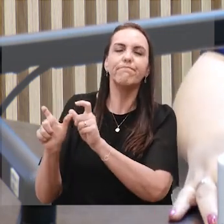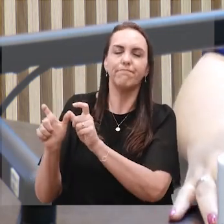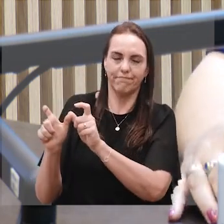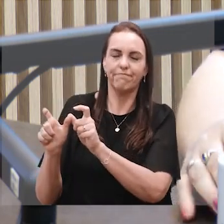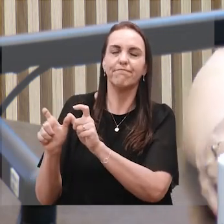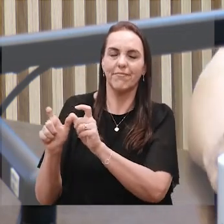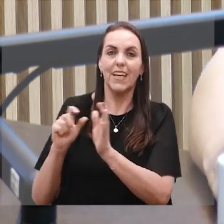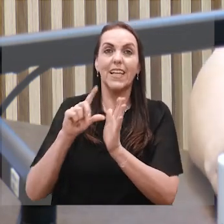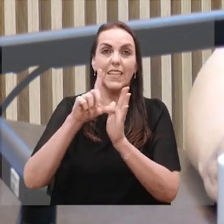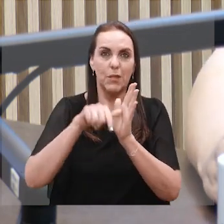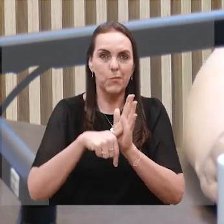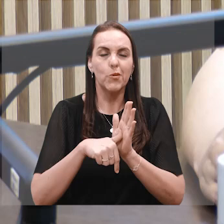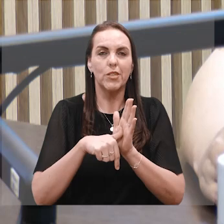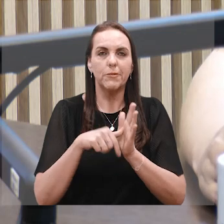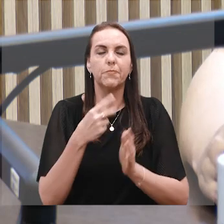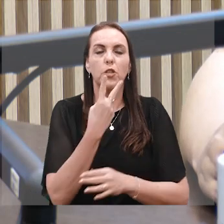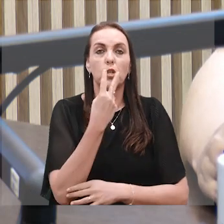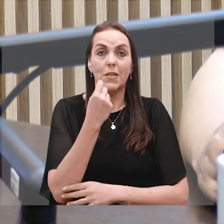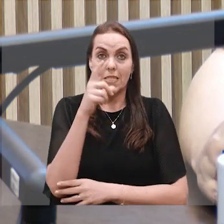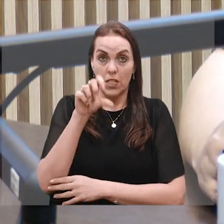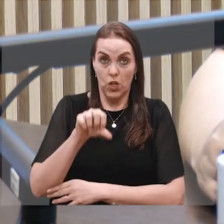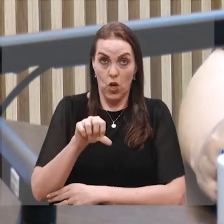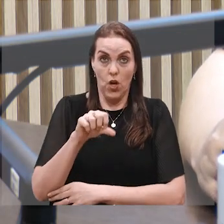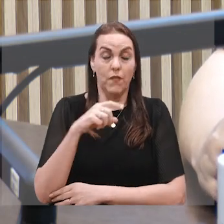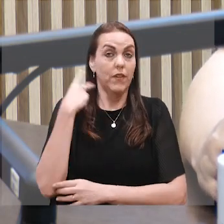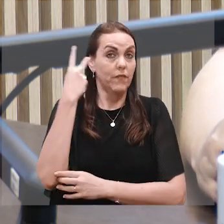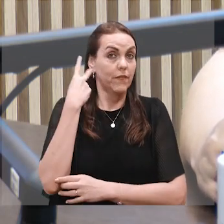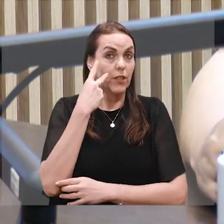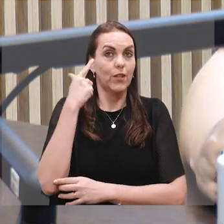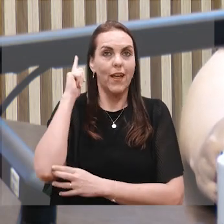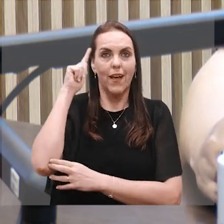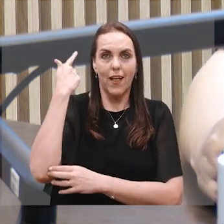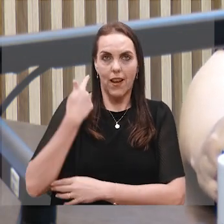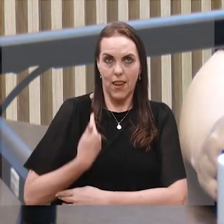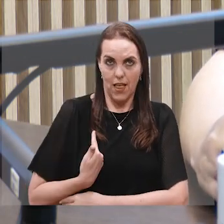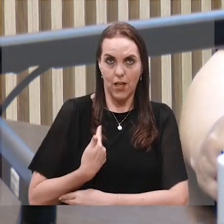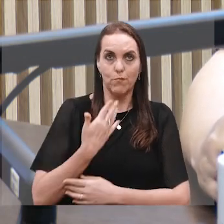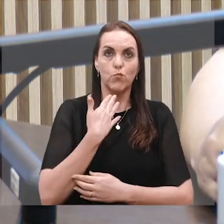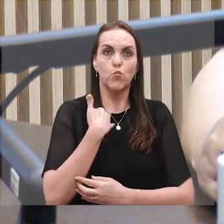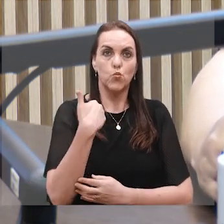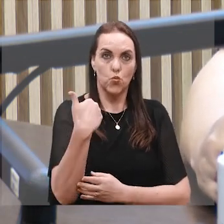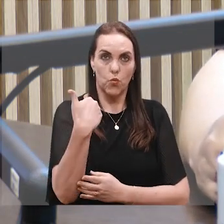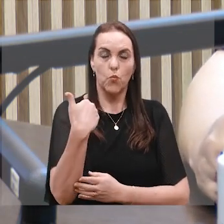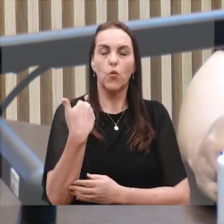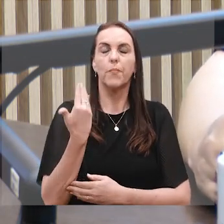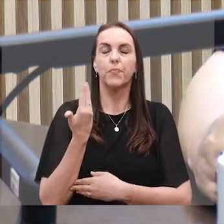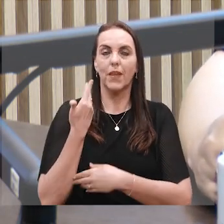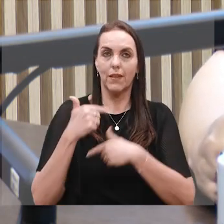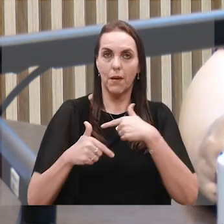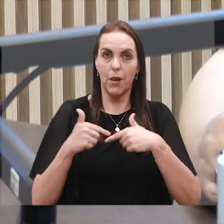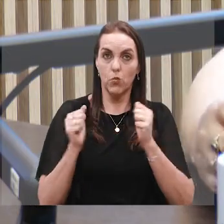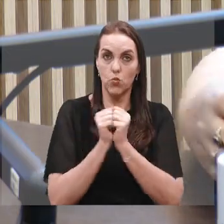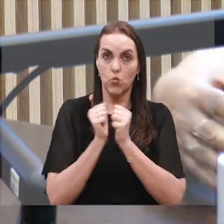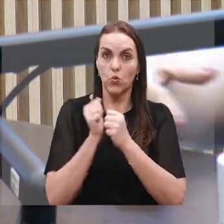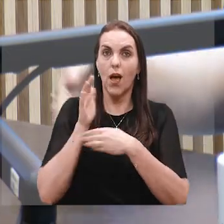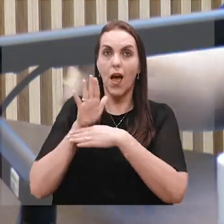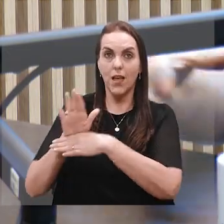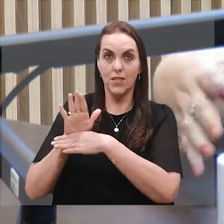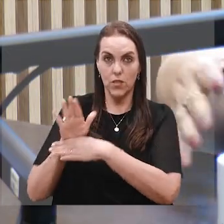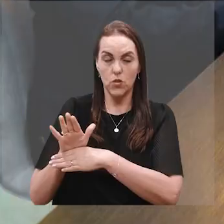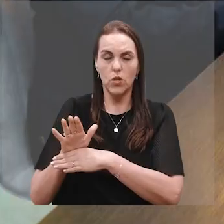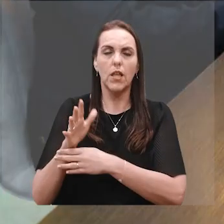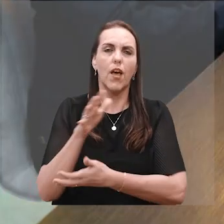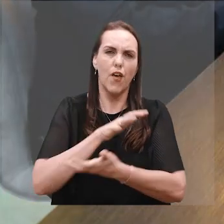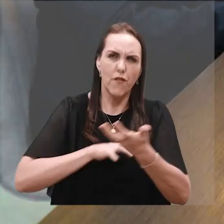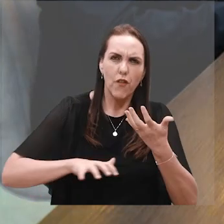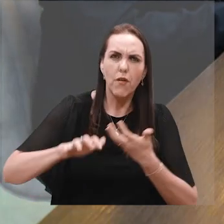então, em 2019, a vereadora Gladys me chama para trabalhar com ela na sua assessoria. Então, eu já tinha todo aquele